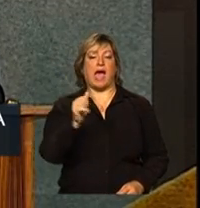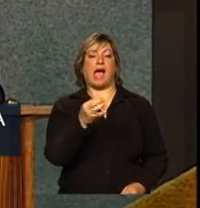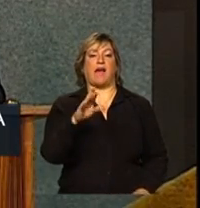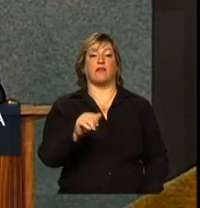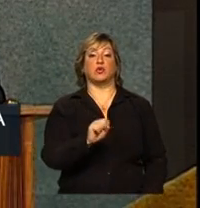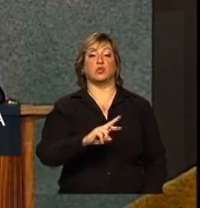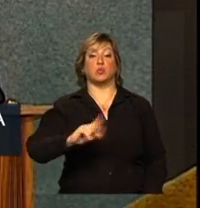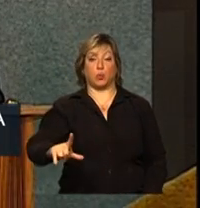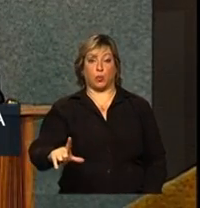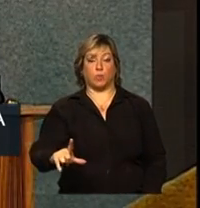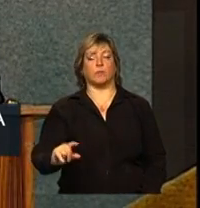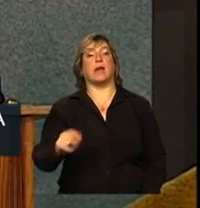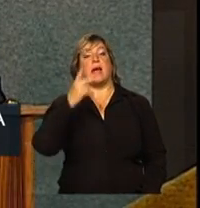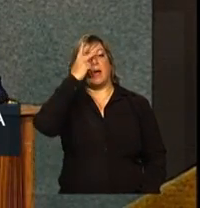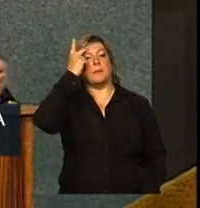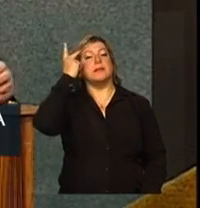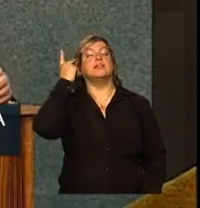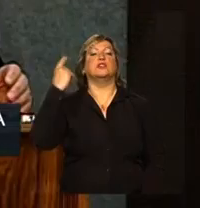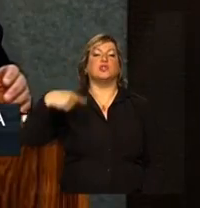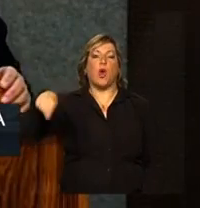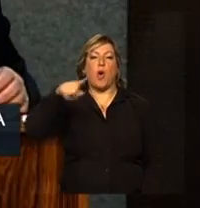Sul, as pessoas